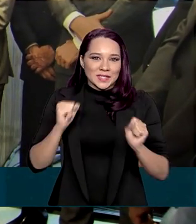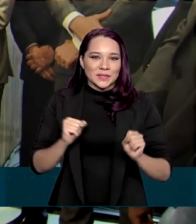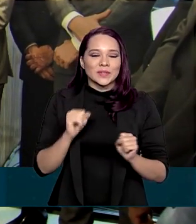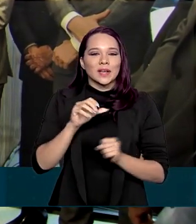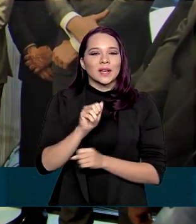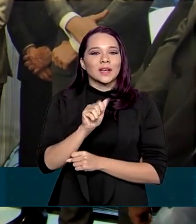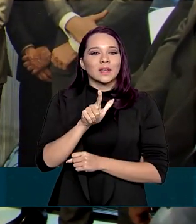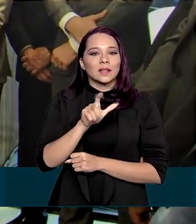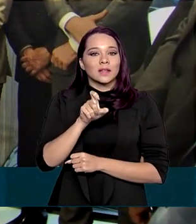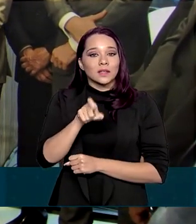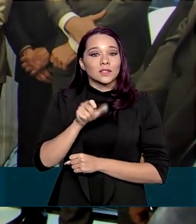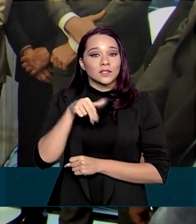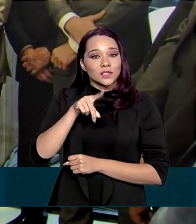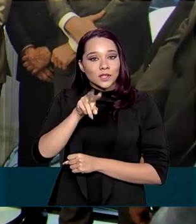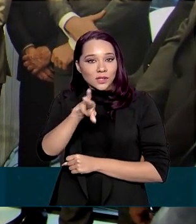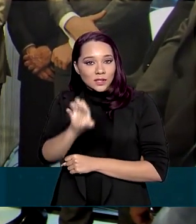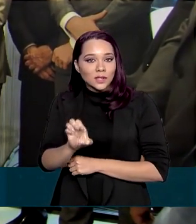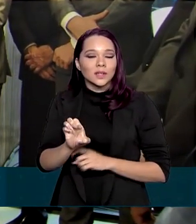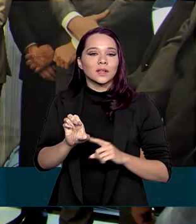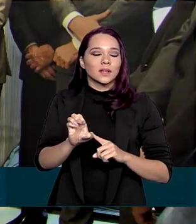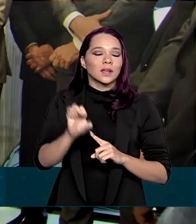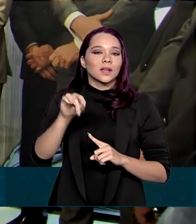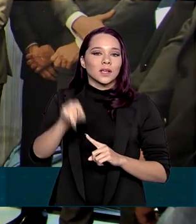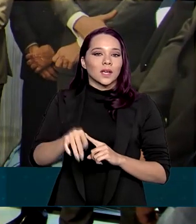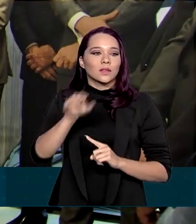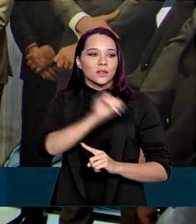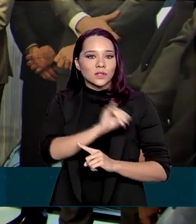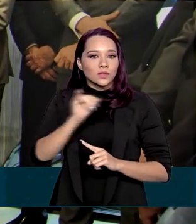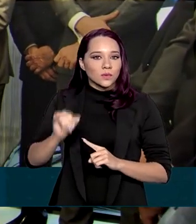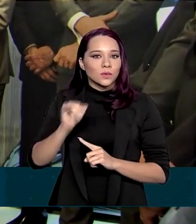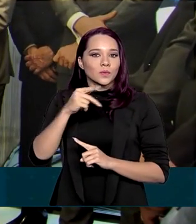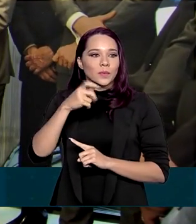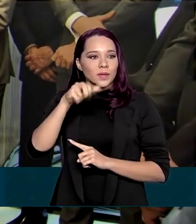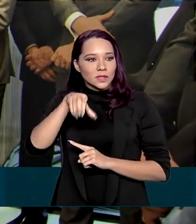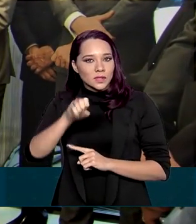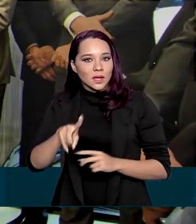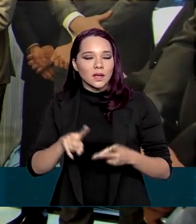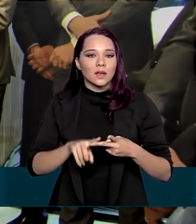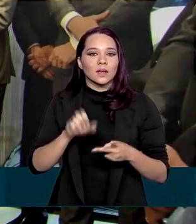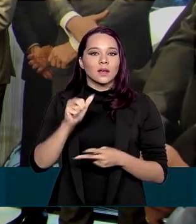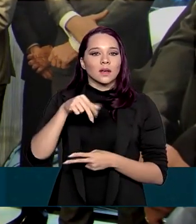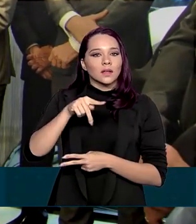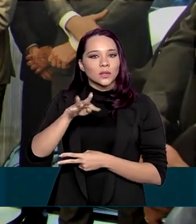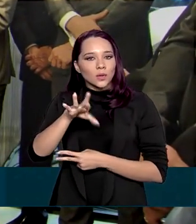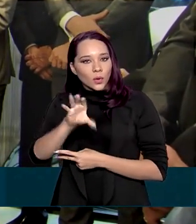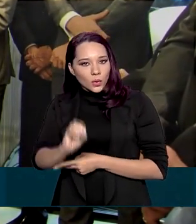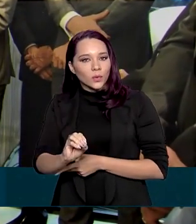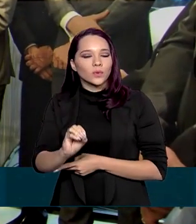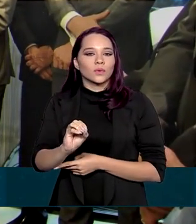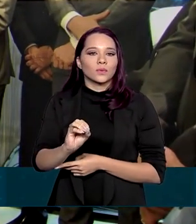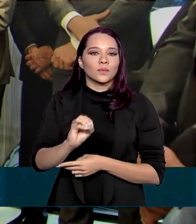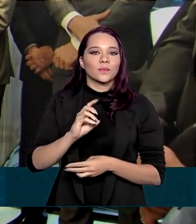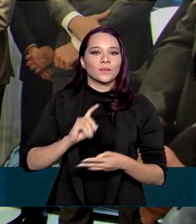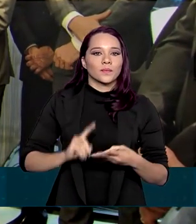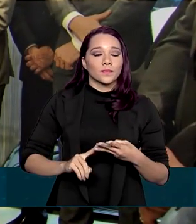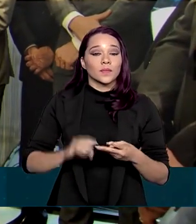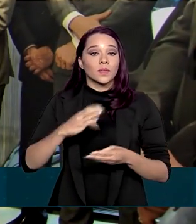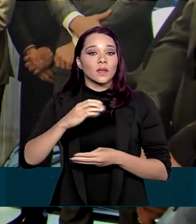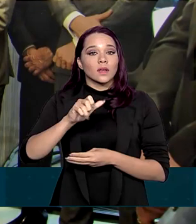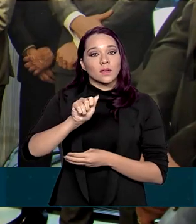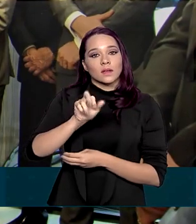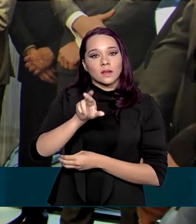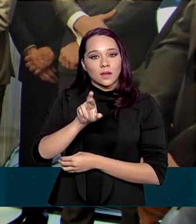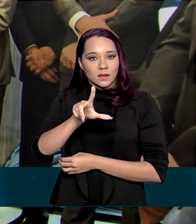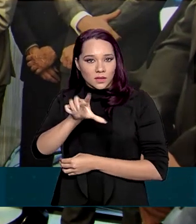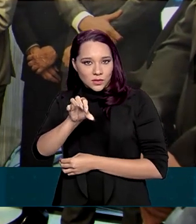Schenkel, do Instituto Pensar, Antônio Filosa, da Fiat Chrysler, Carlos